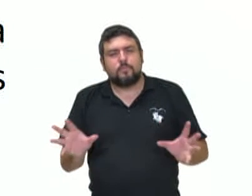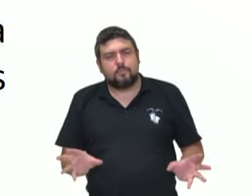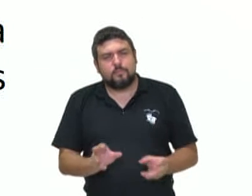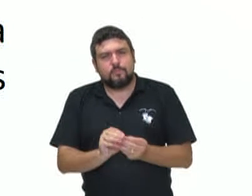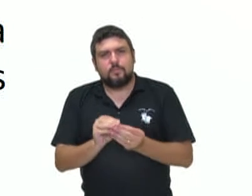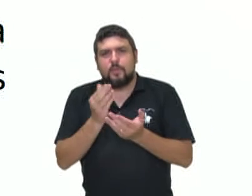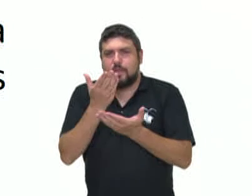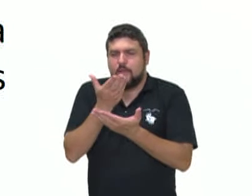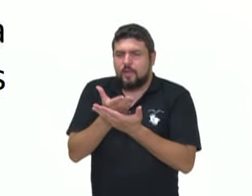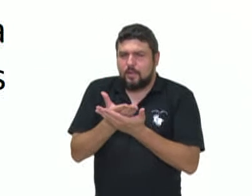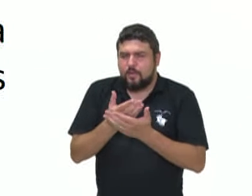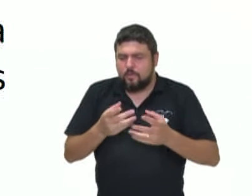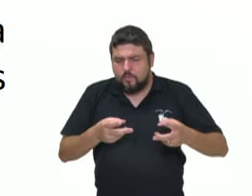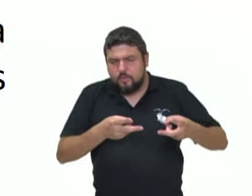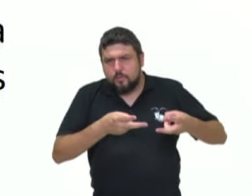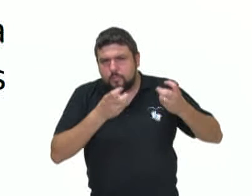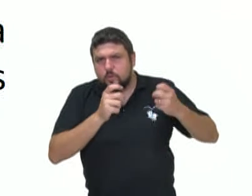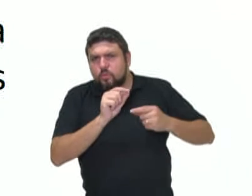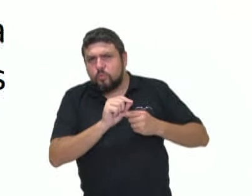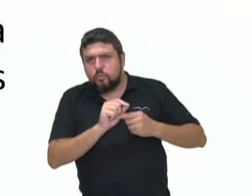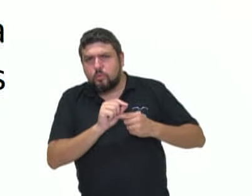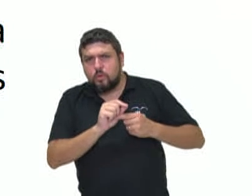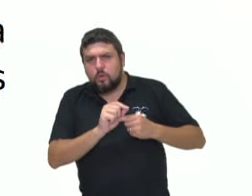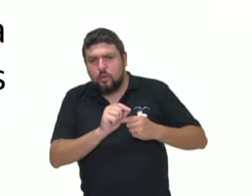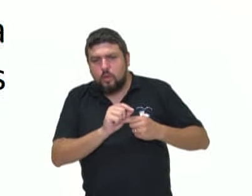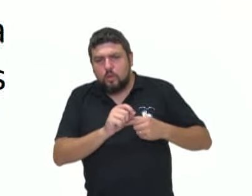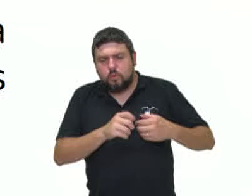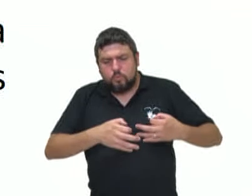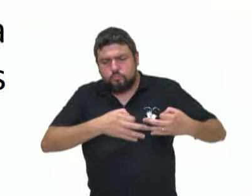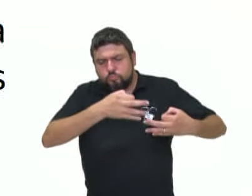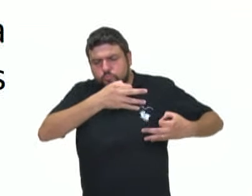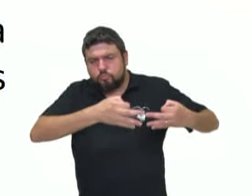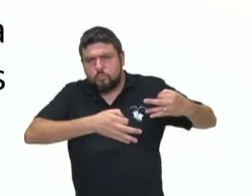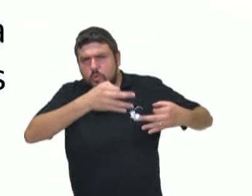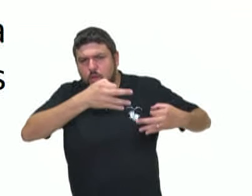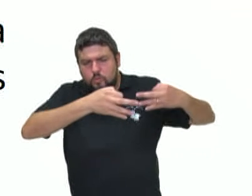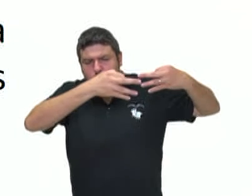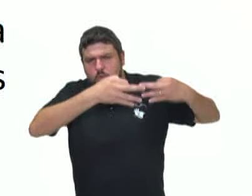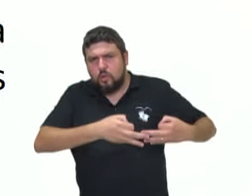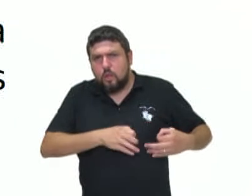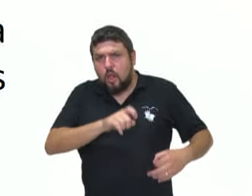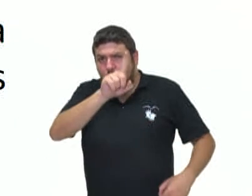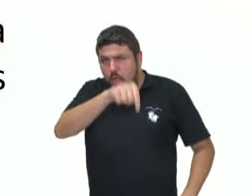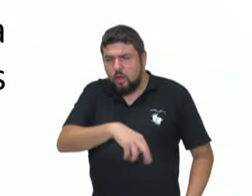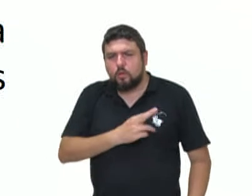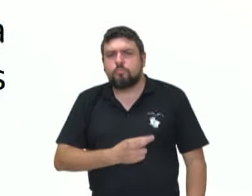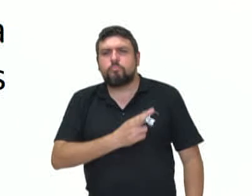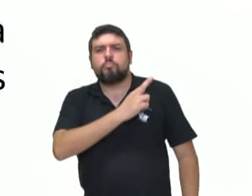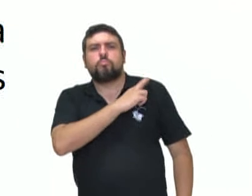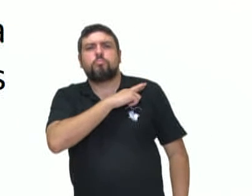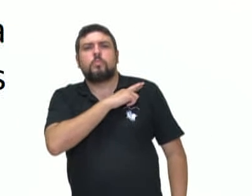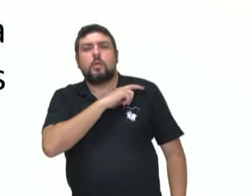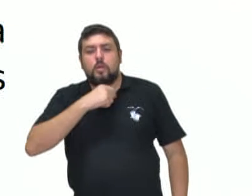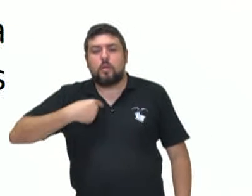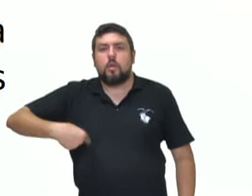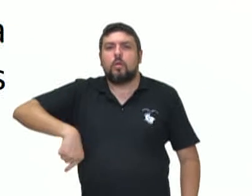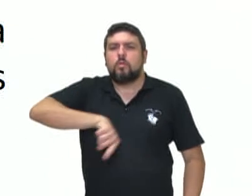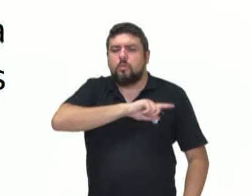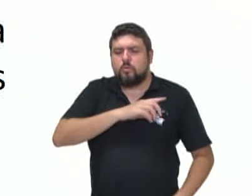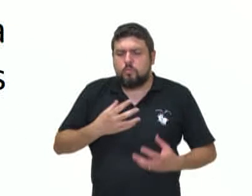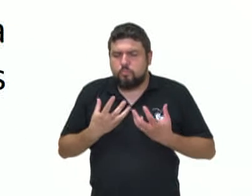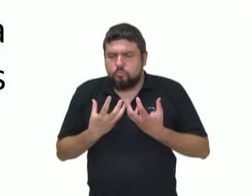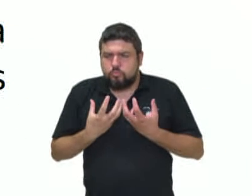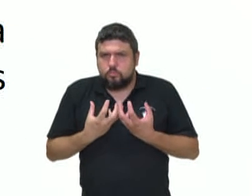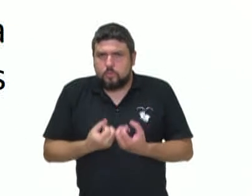ser entendida não apenas como uma obrigação, mas como um dever que deve ser assumido por todos